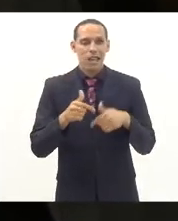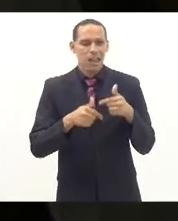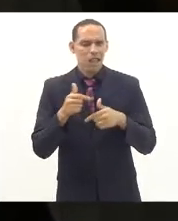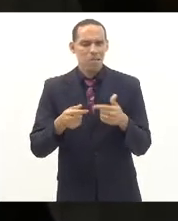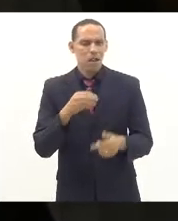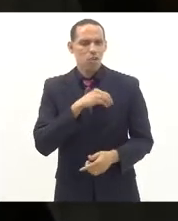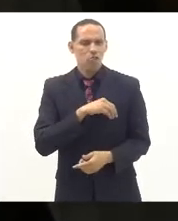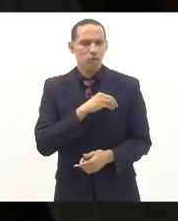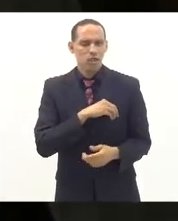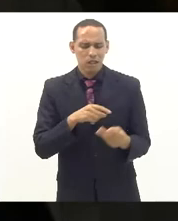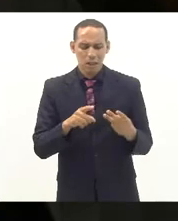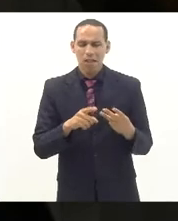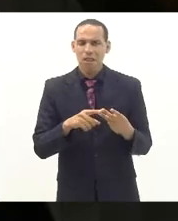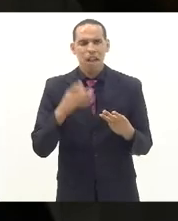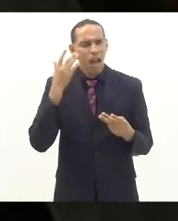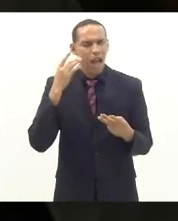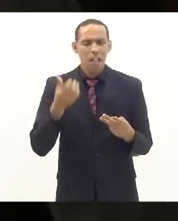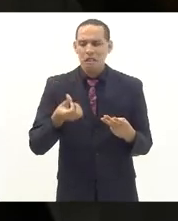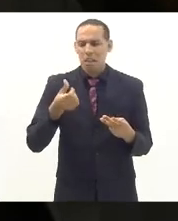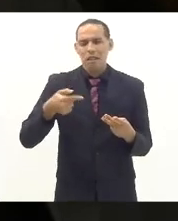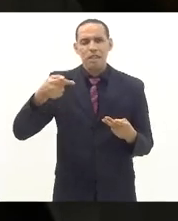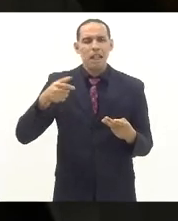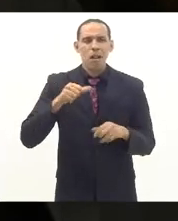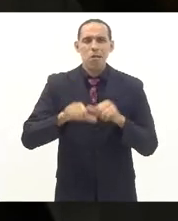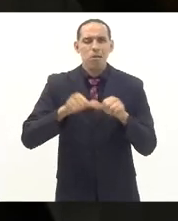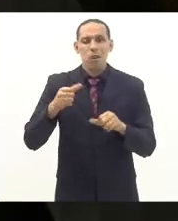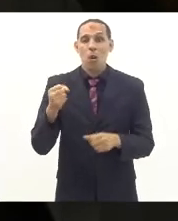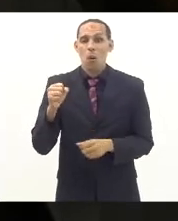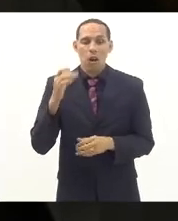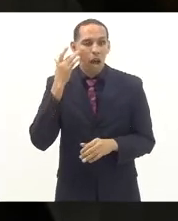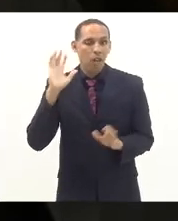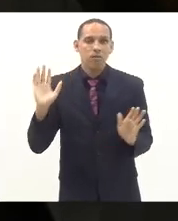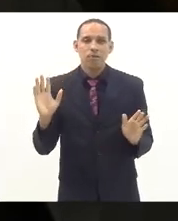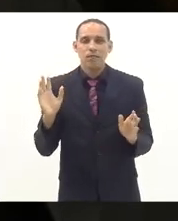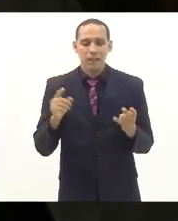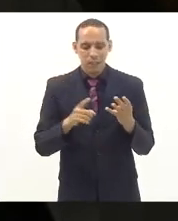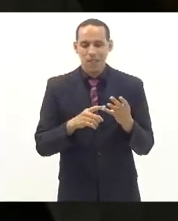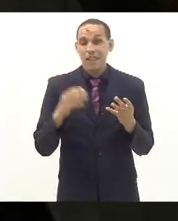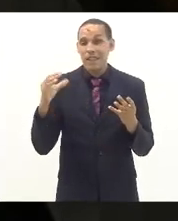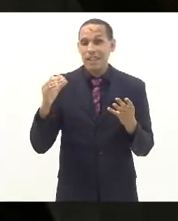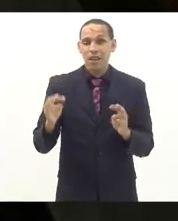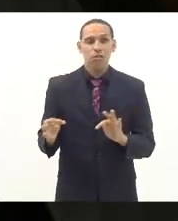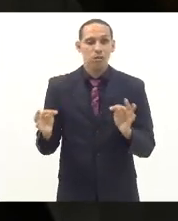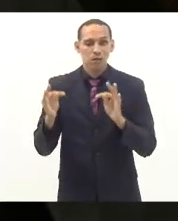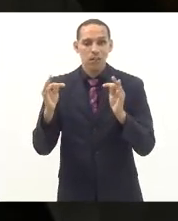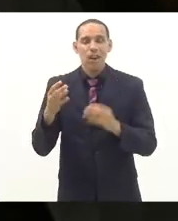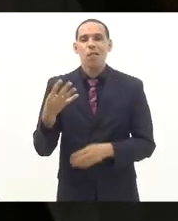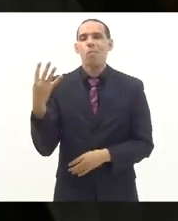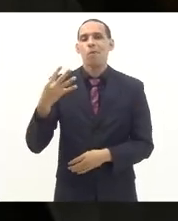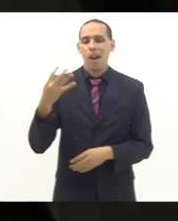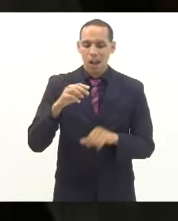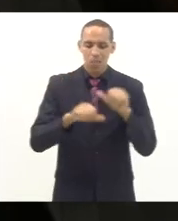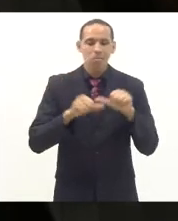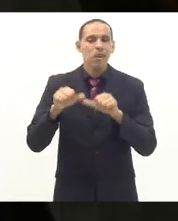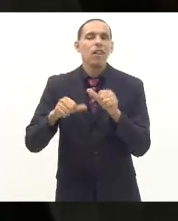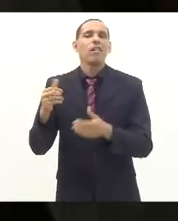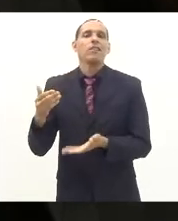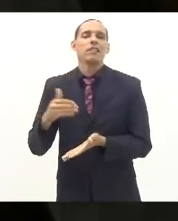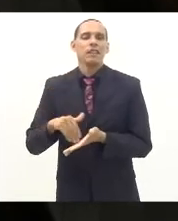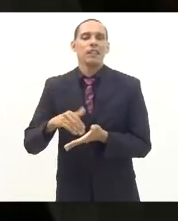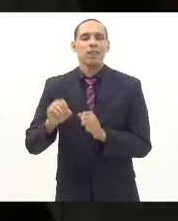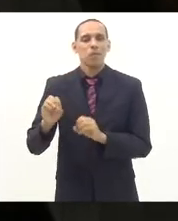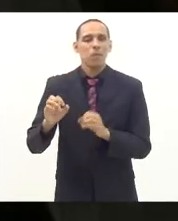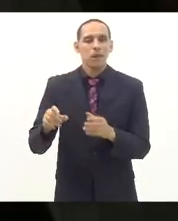Renda bom então acho que já chegou perto de seis ou sete ou oito quem sabe na Secretaria de ciência e tecnologia já é o quarto secretário de